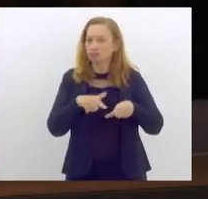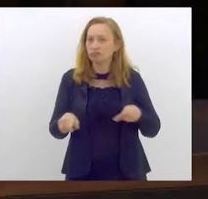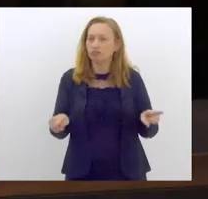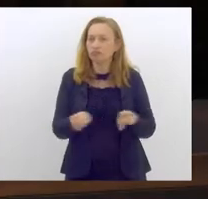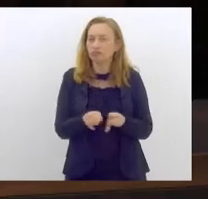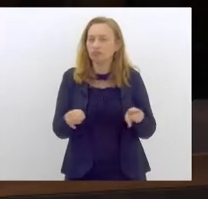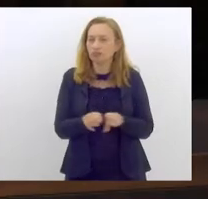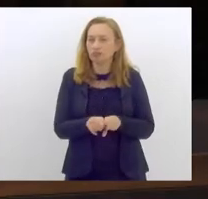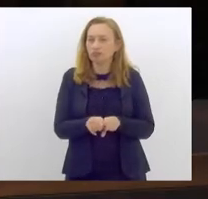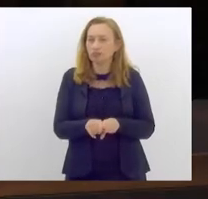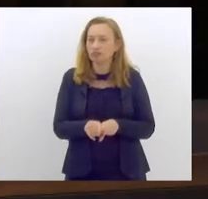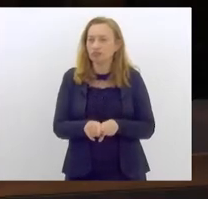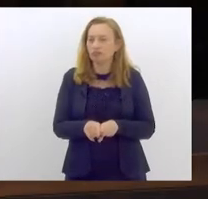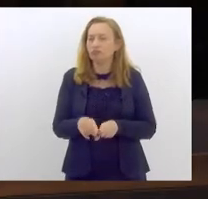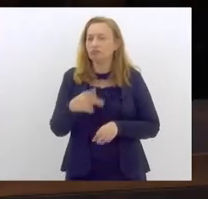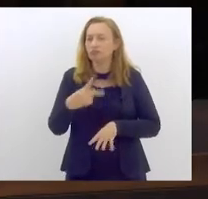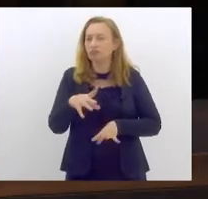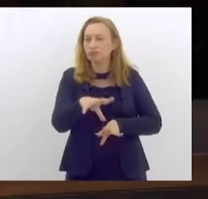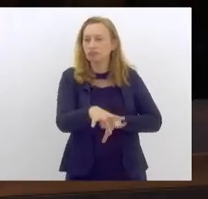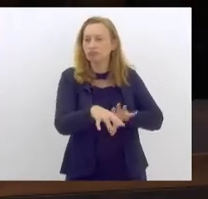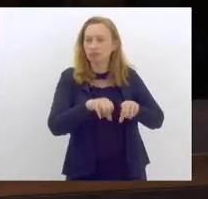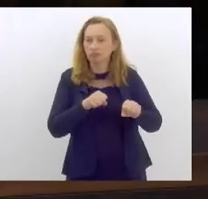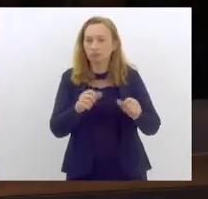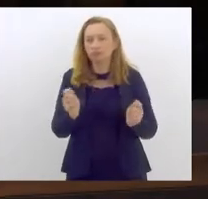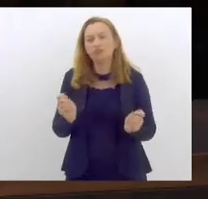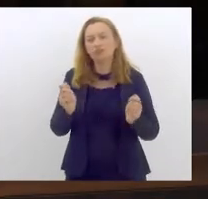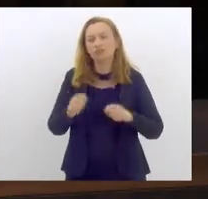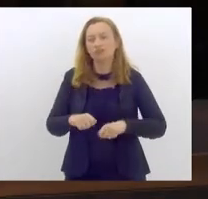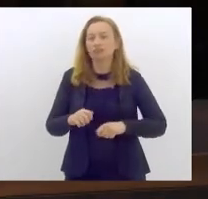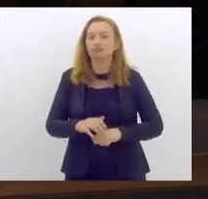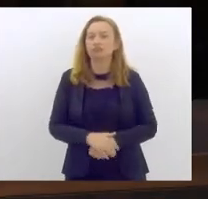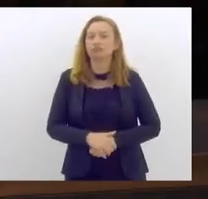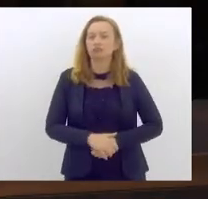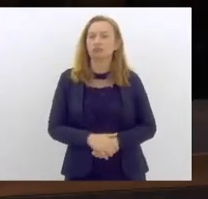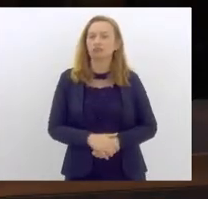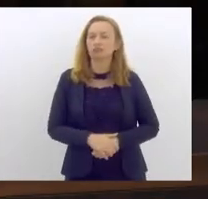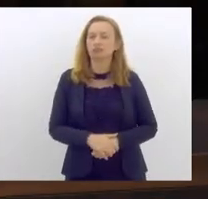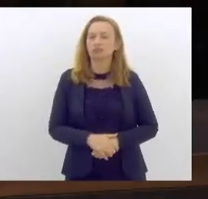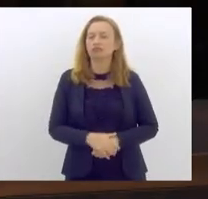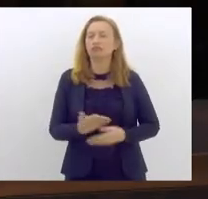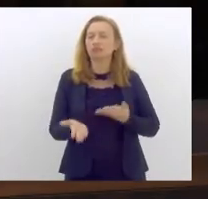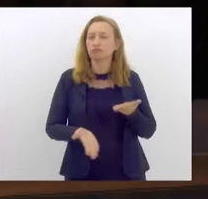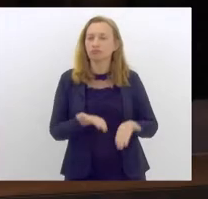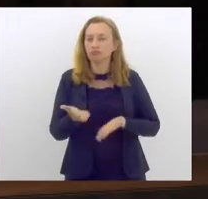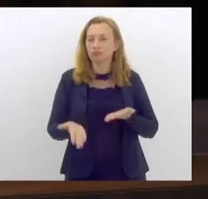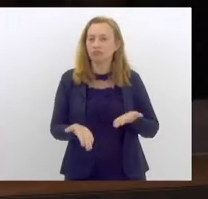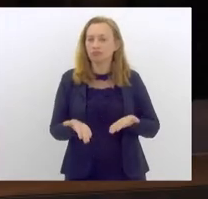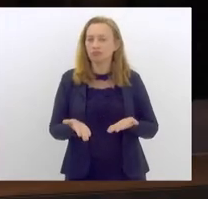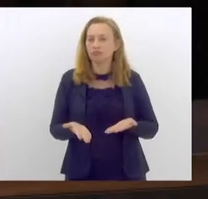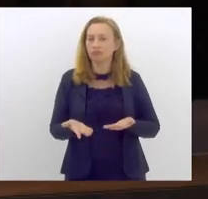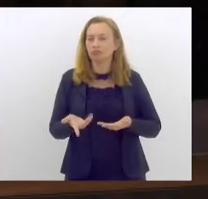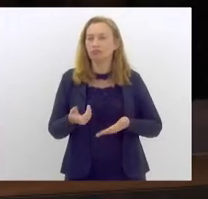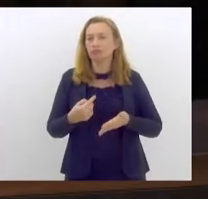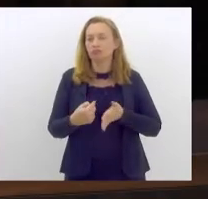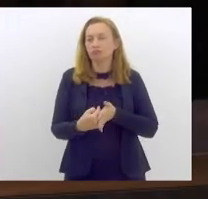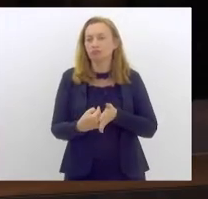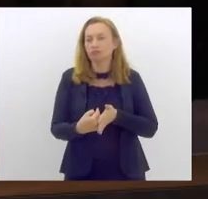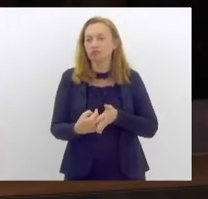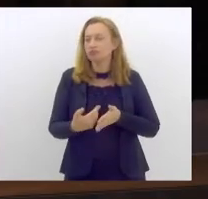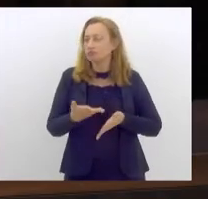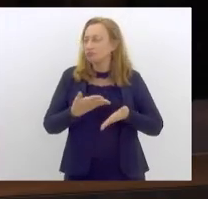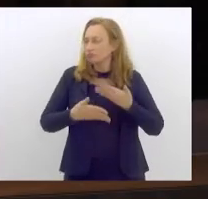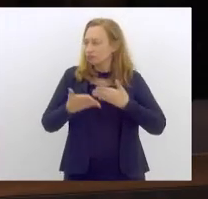garantir no tempo para sua formação capacitação e cuidado e autocuidado com a questão da